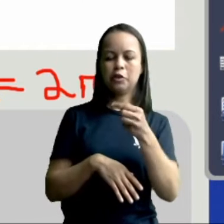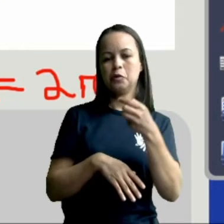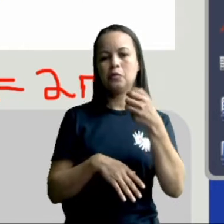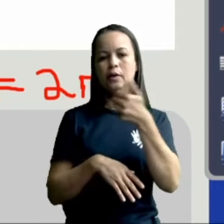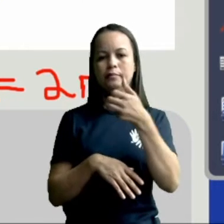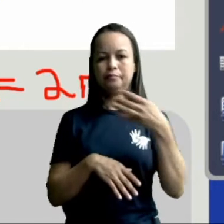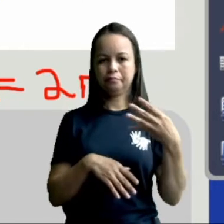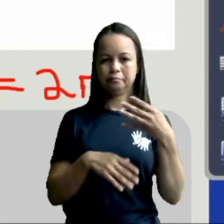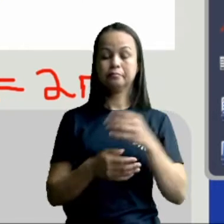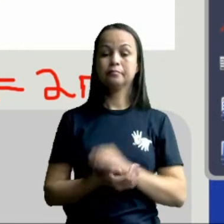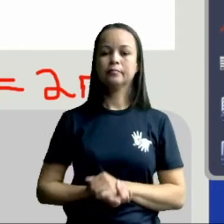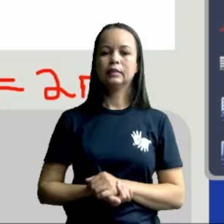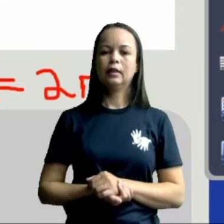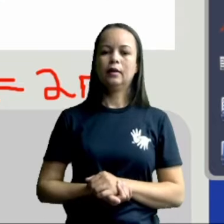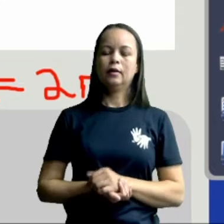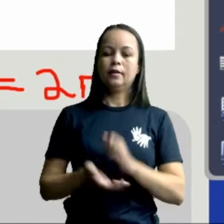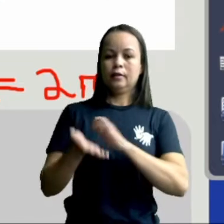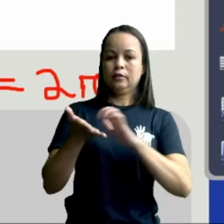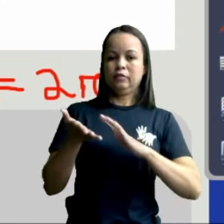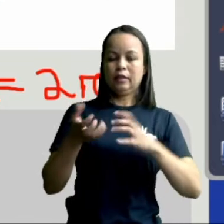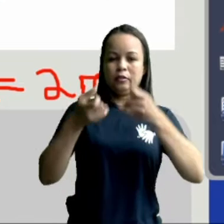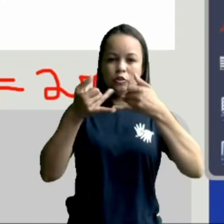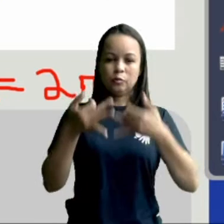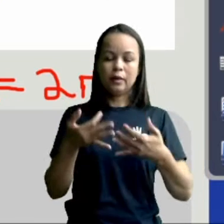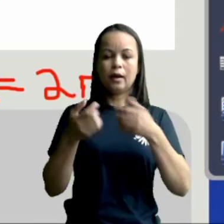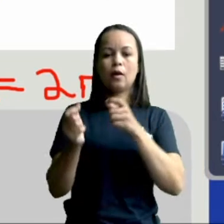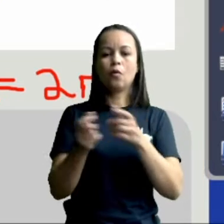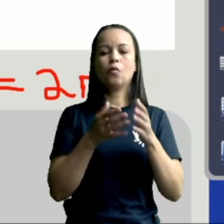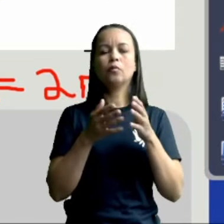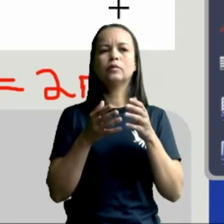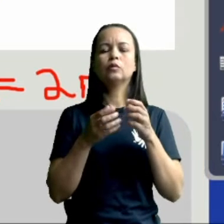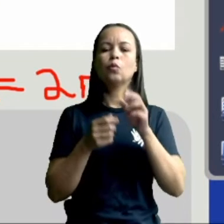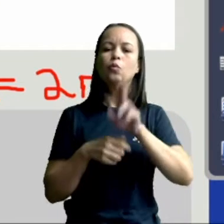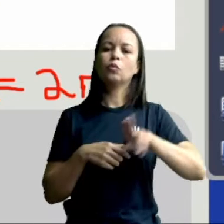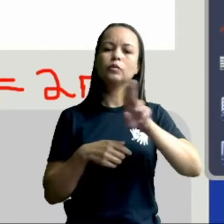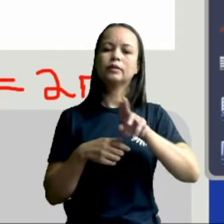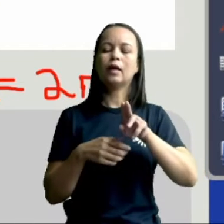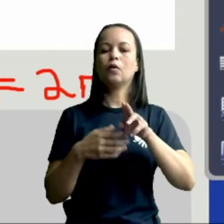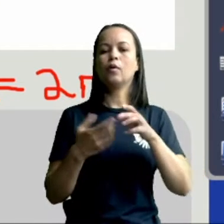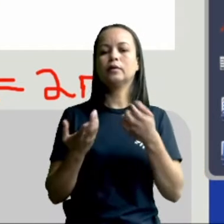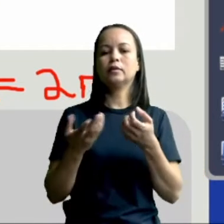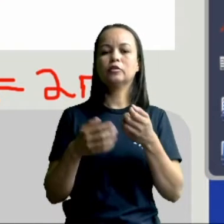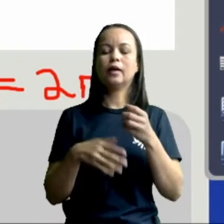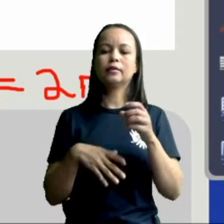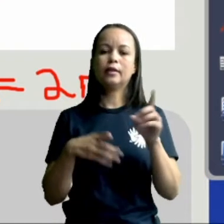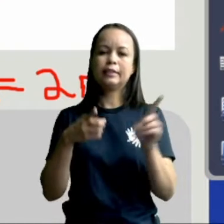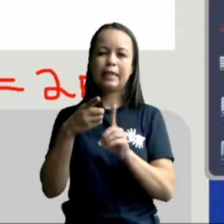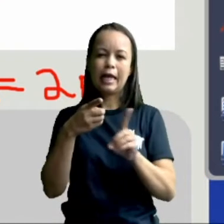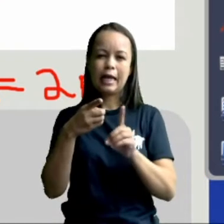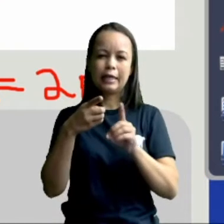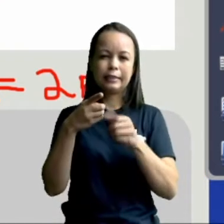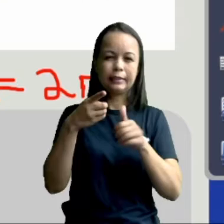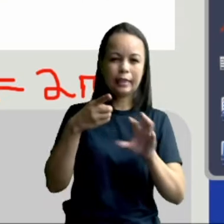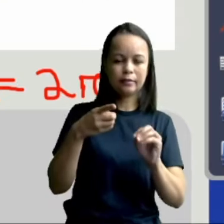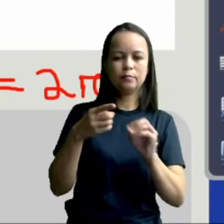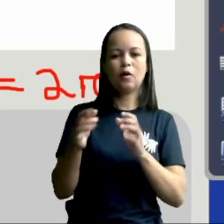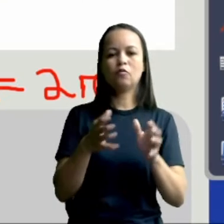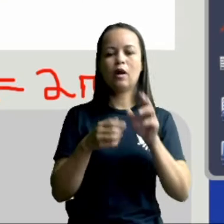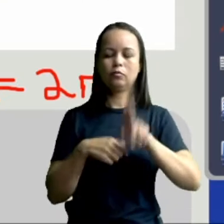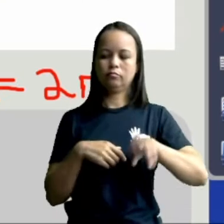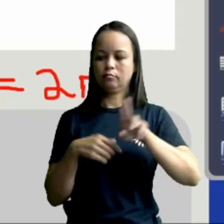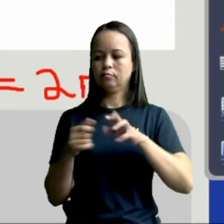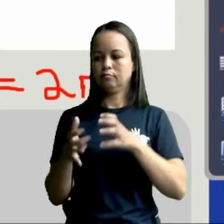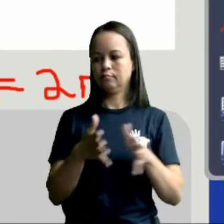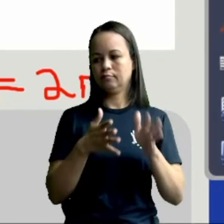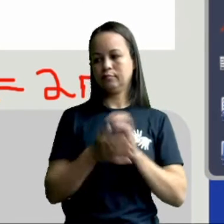Na questão, ele vai dizer lá quantas casas decimais a gente deve usar, e R é o raio, ó, que é a